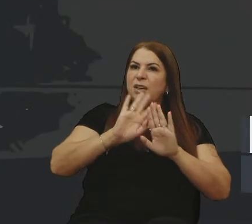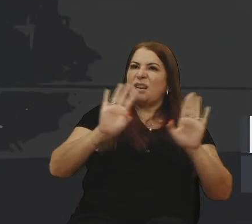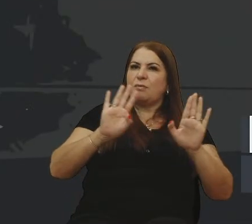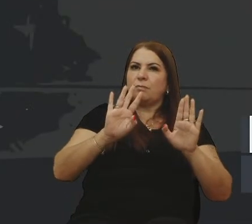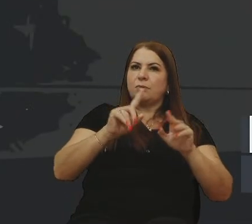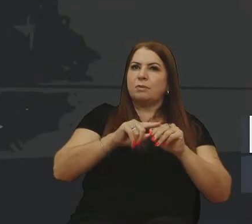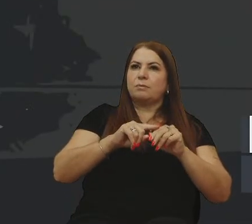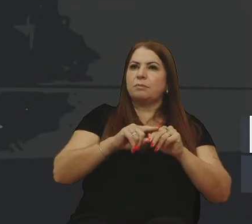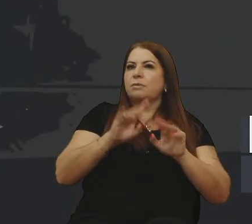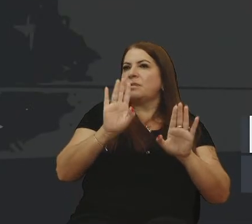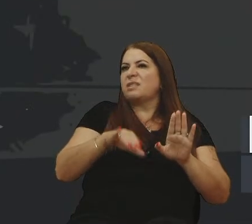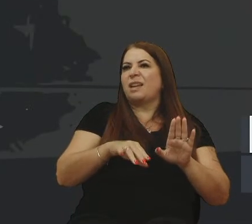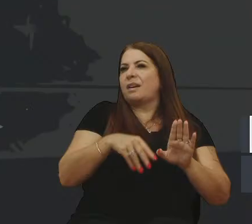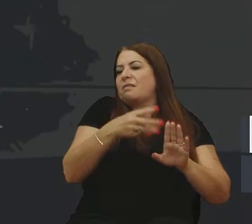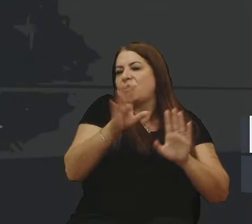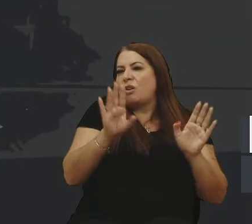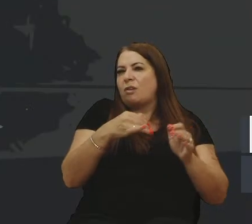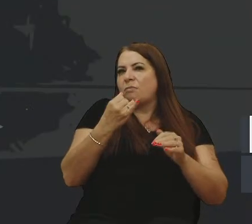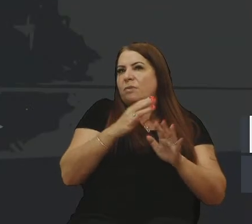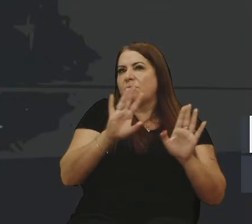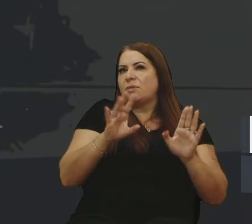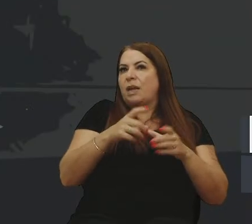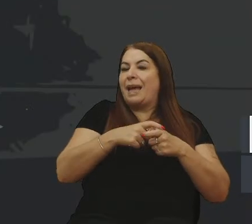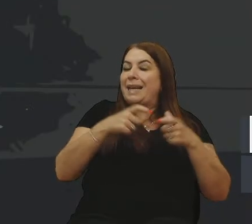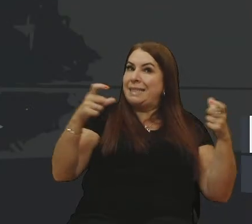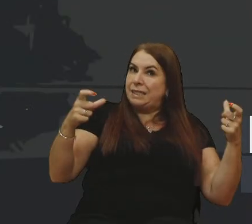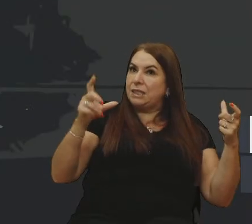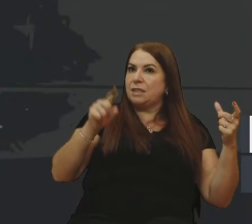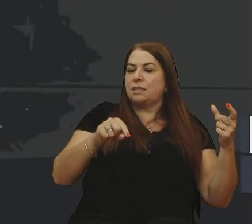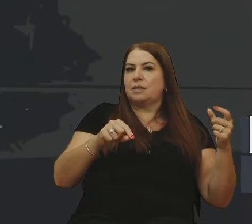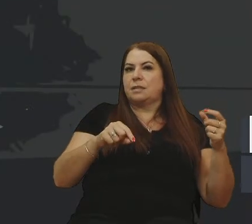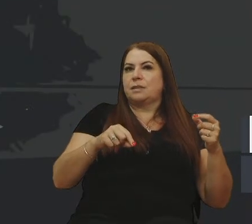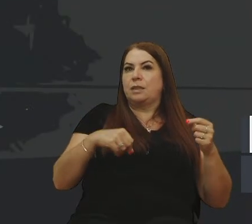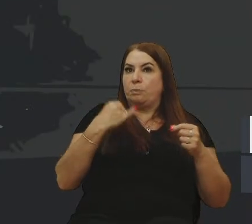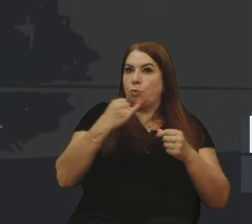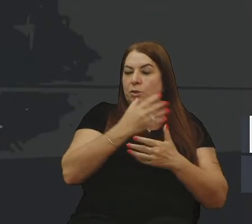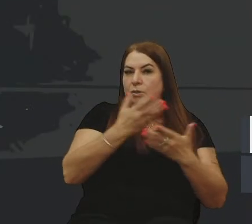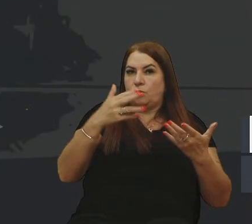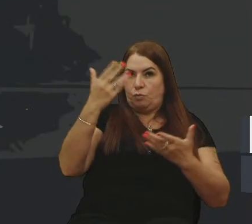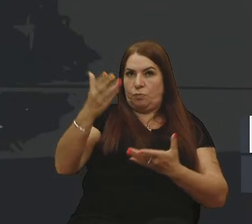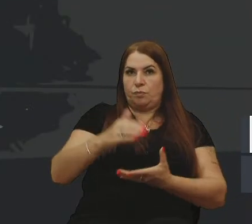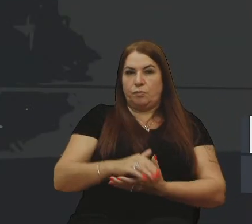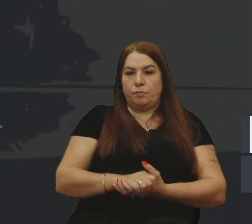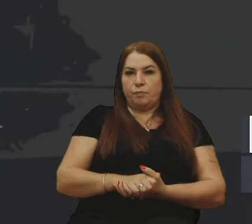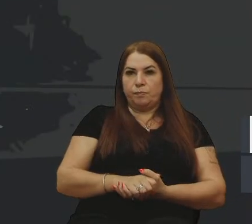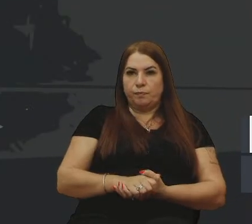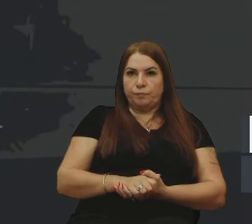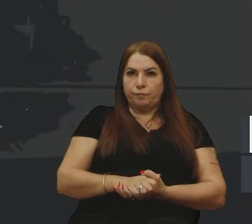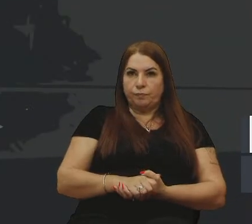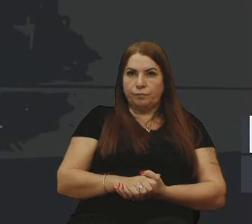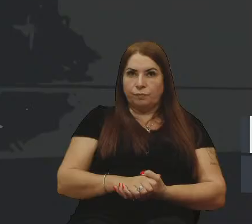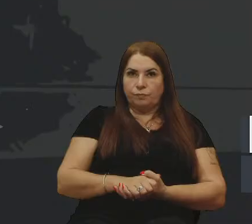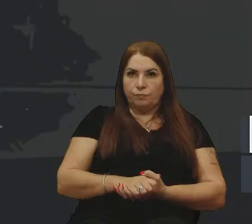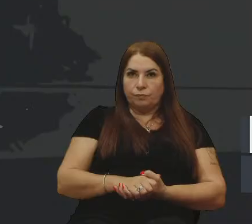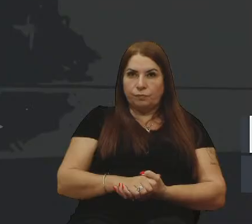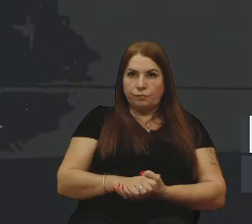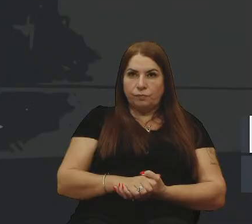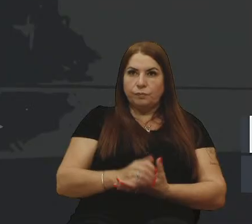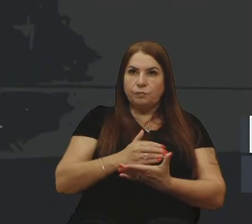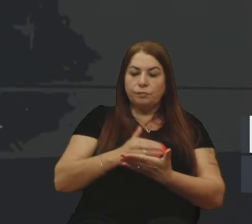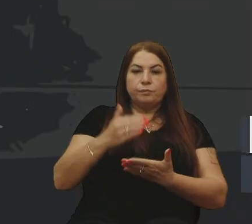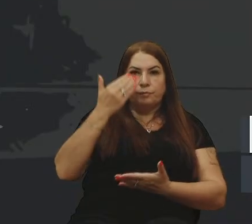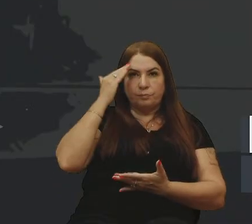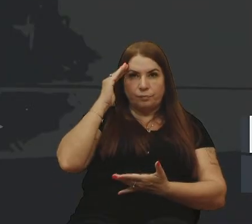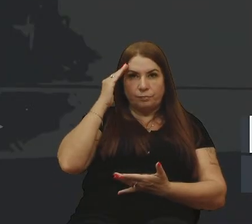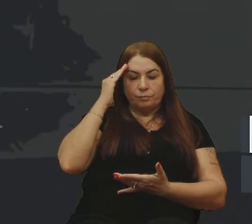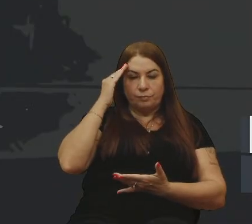ser relevante nessa brincadeira. Porque crescer é uma coisa, né? Ser relevante é outra. Pode passar. E aí eu começo a entender,